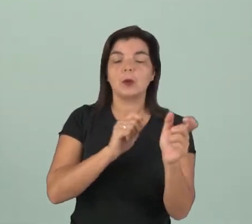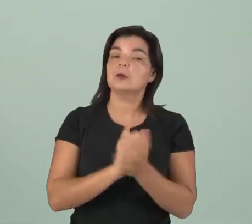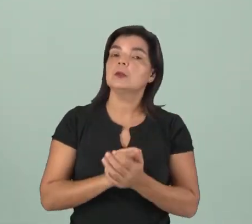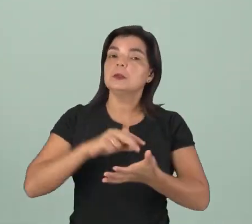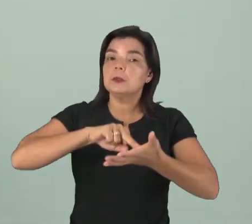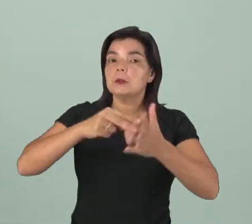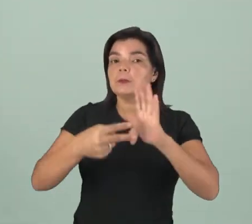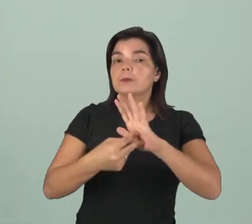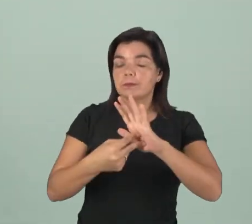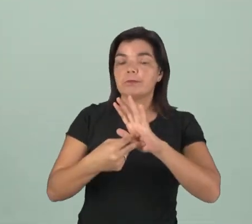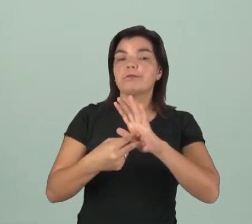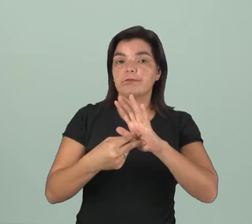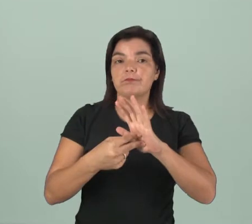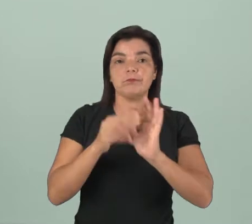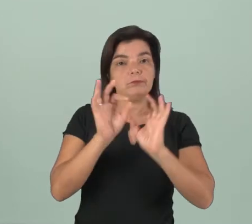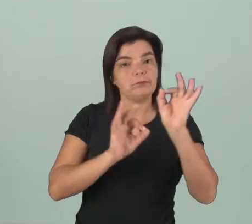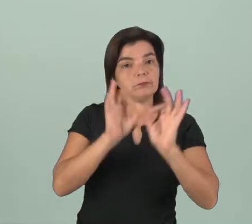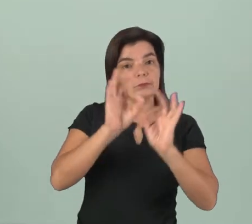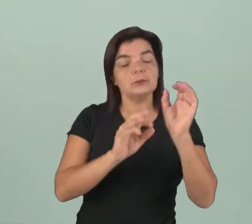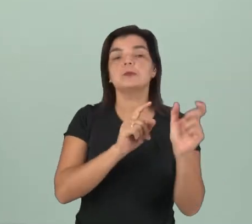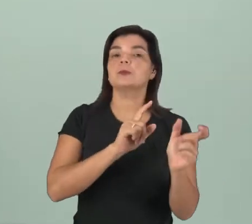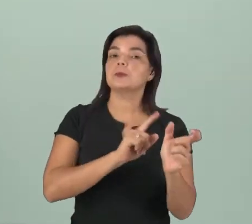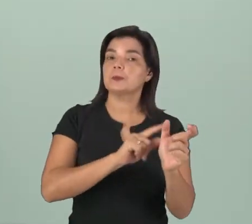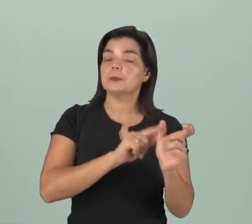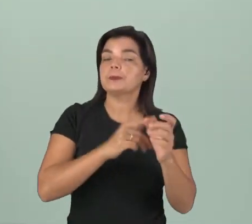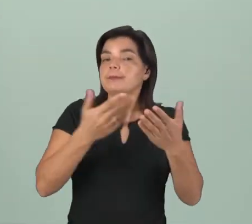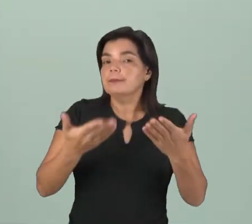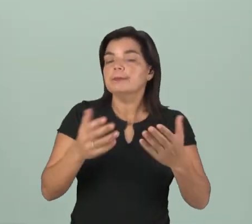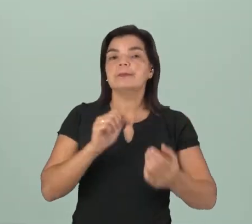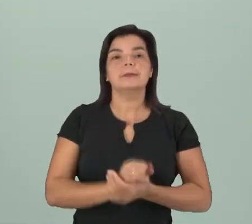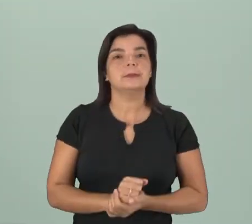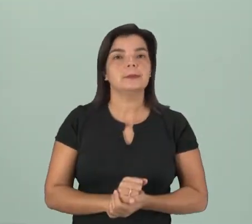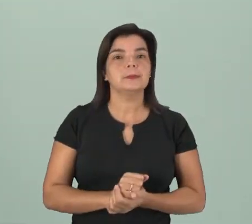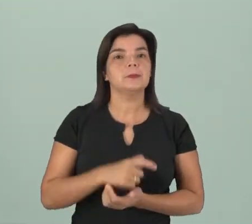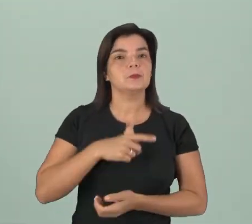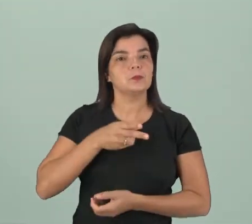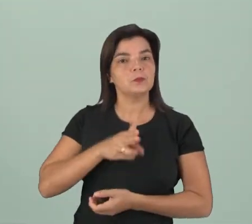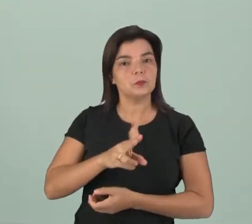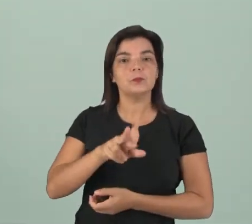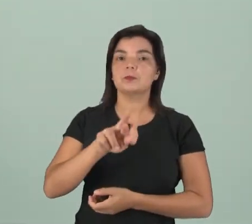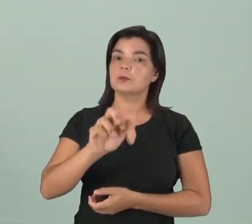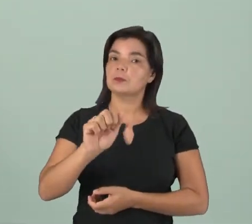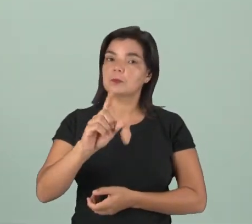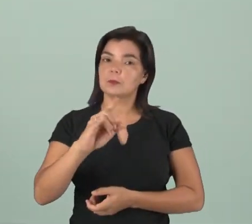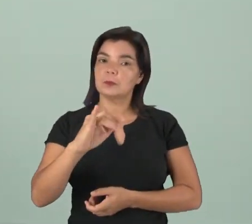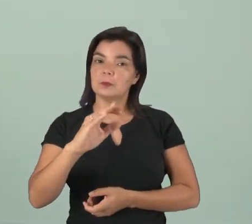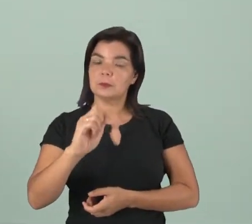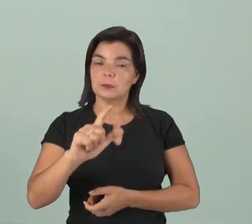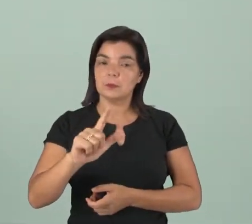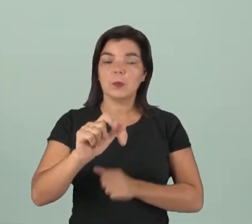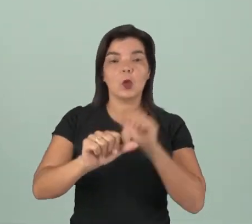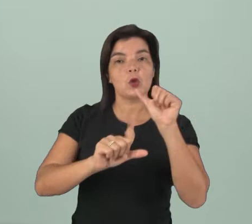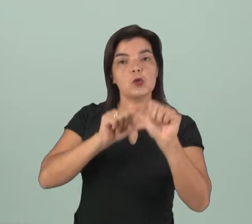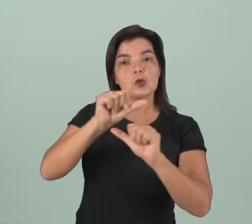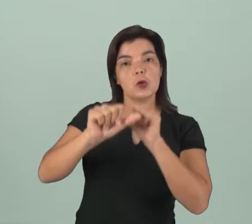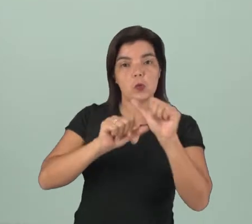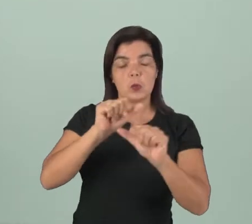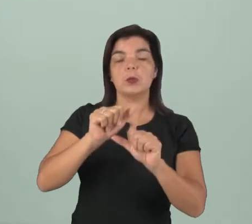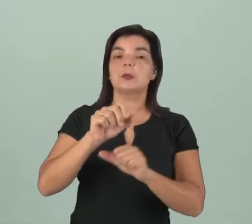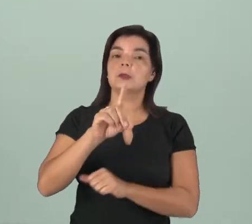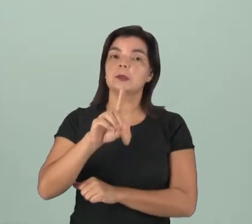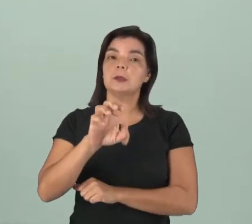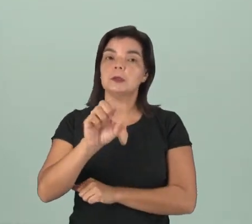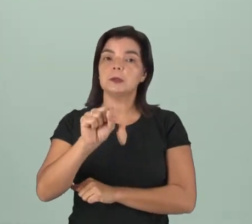de radical, eu falo de formação das palavras. Então, quando eu mantenho esse radical, eu mudo somente a decinência. O que